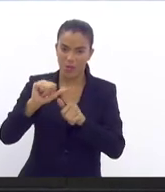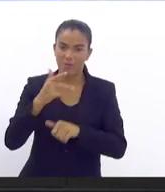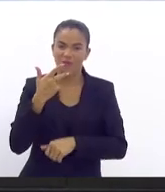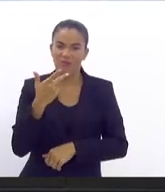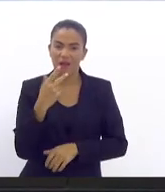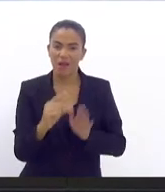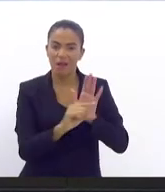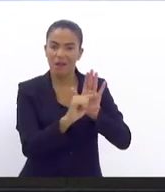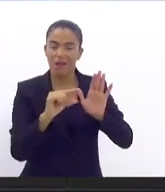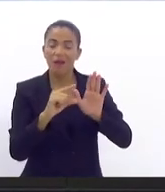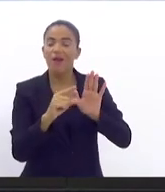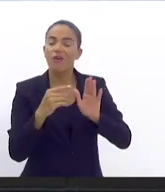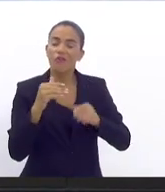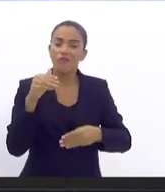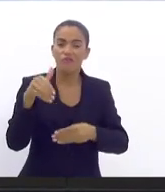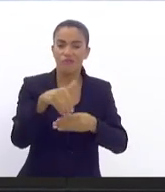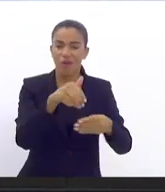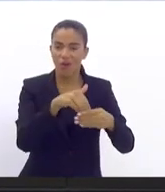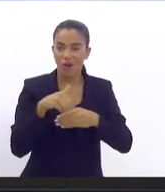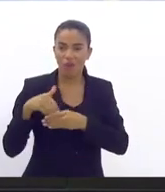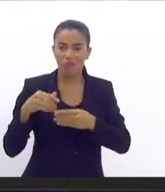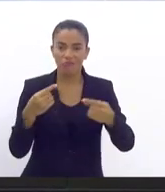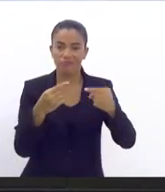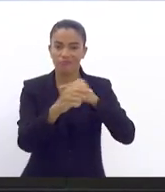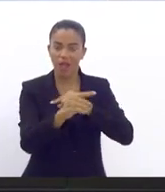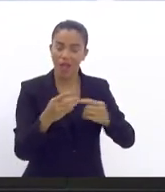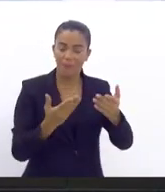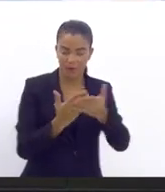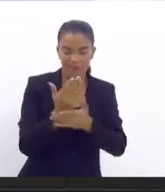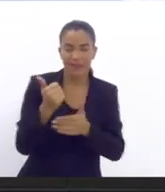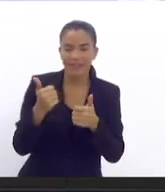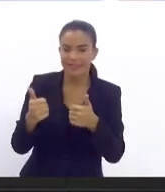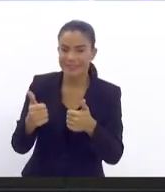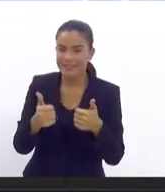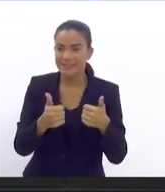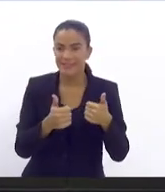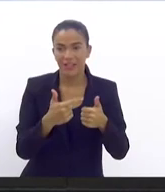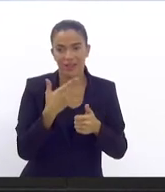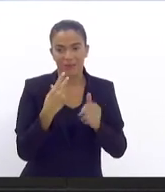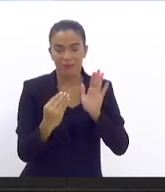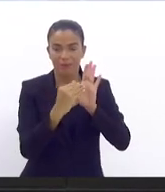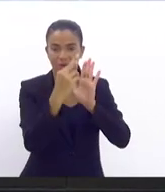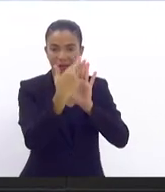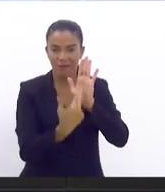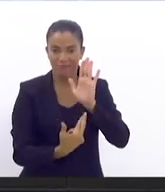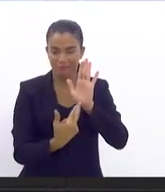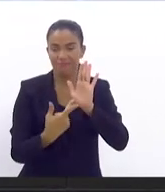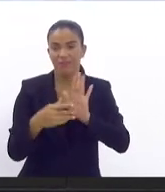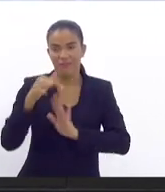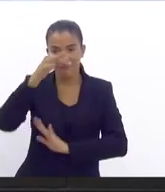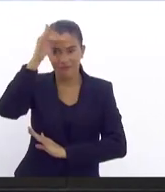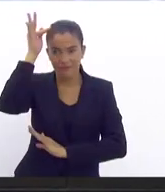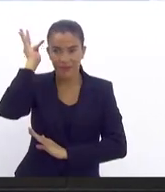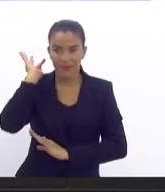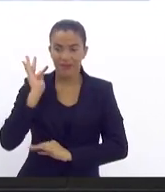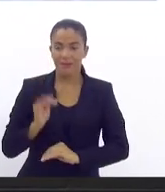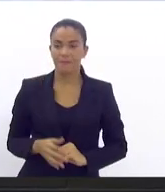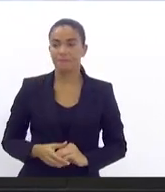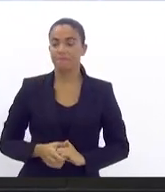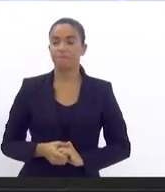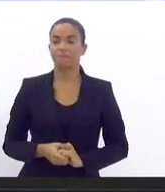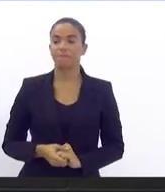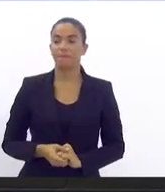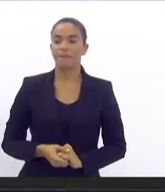divergente. Aqueles que aprovam o voto divergente, permaneçam como estão, aprovado. Vou designar como relator do vencido o deputado Fred Pacheco para fazer